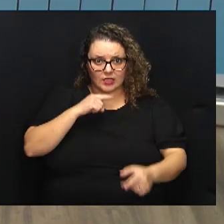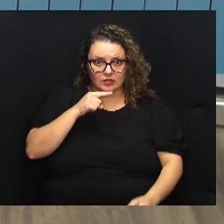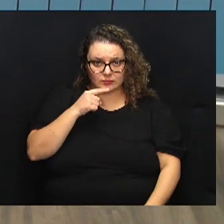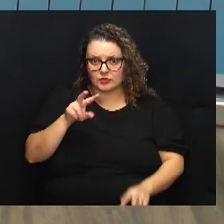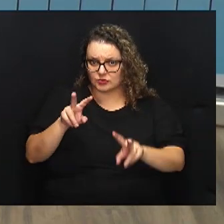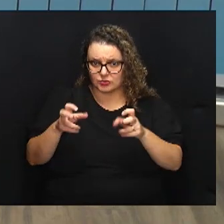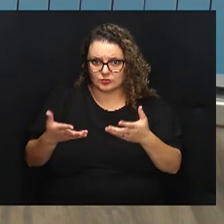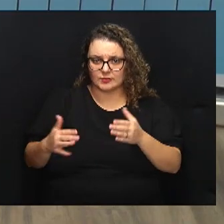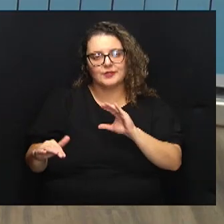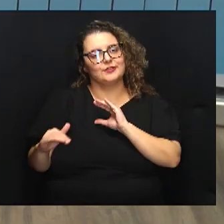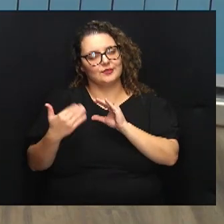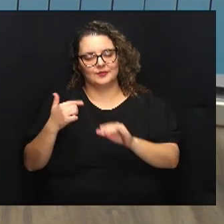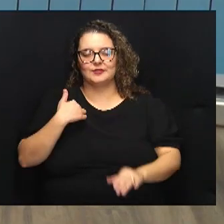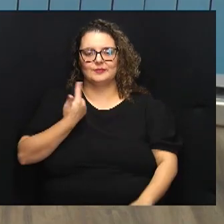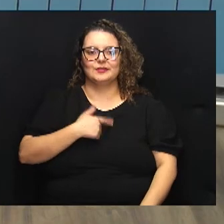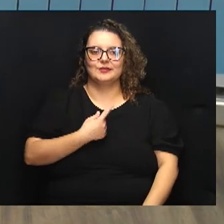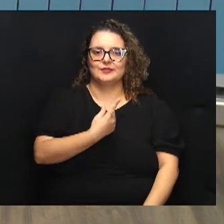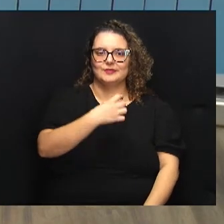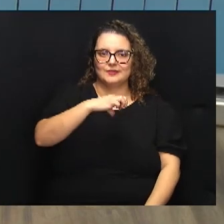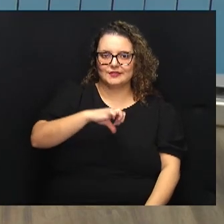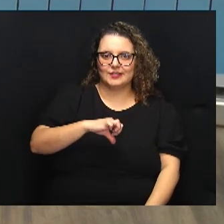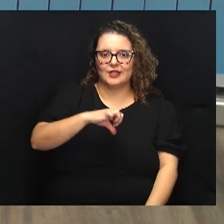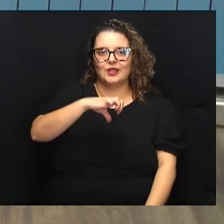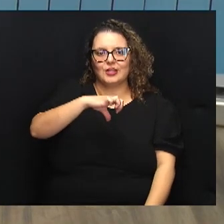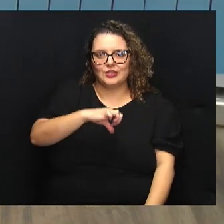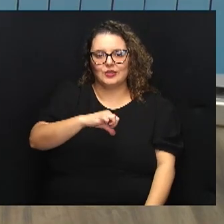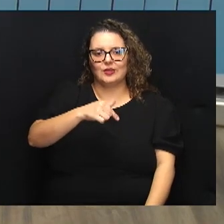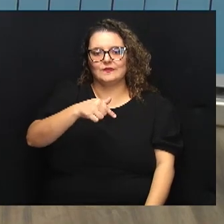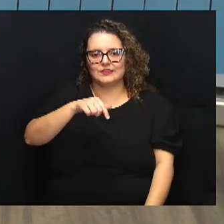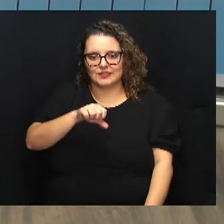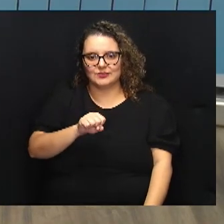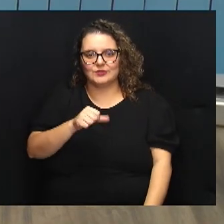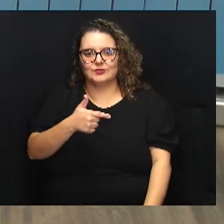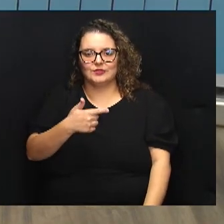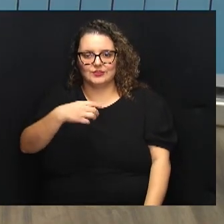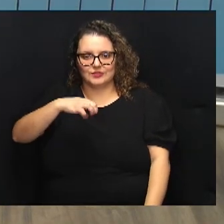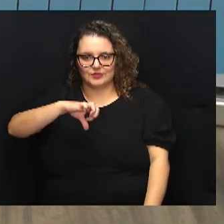este assunto? Já manda para a gente. 19 é o nosso DDD,